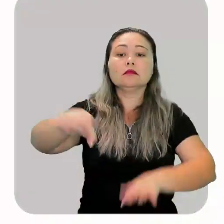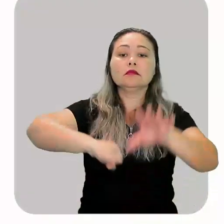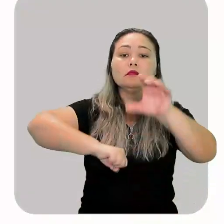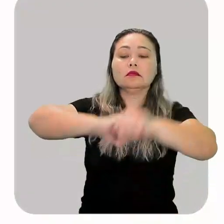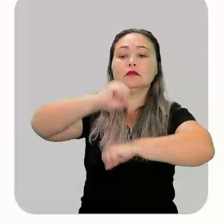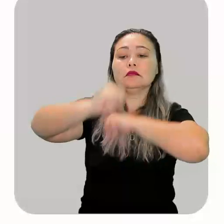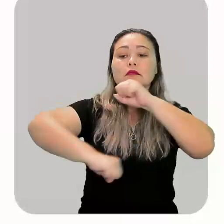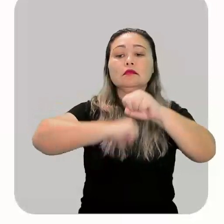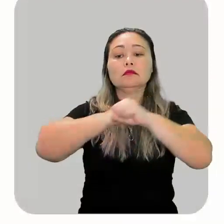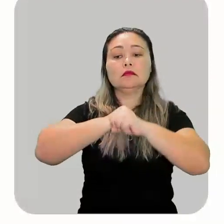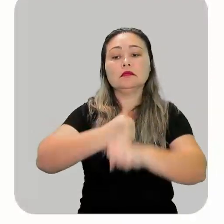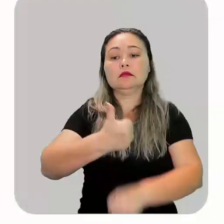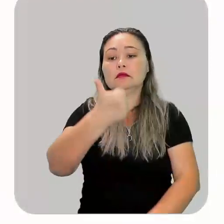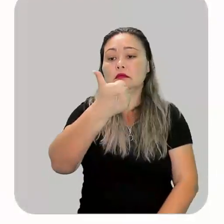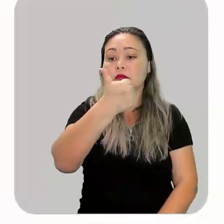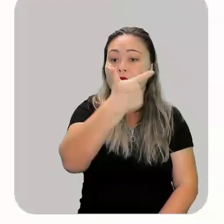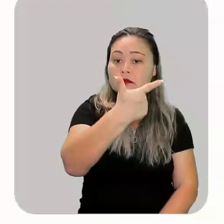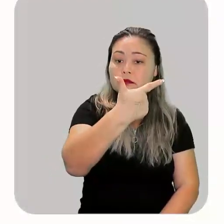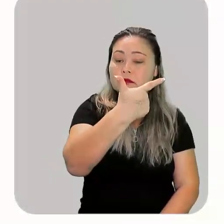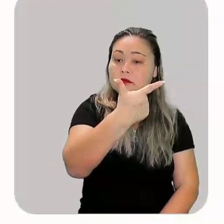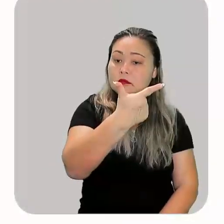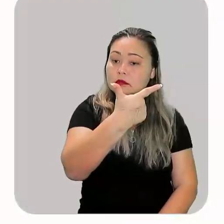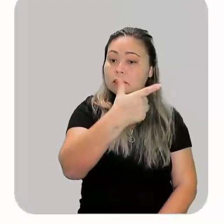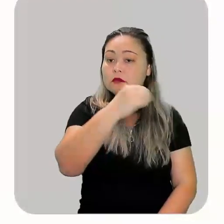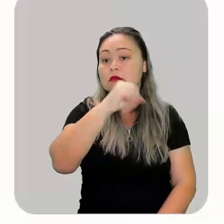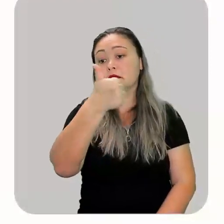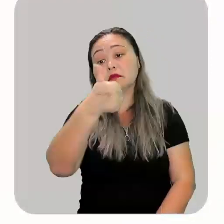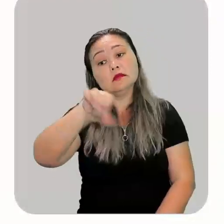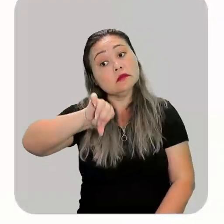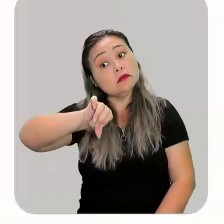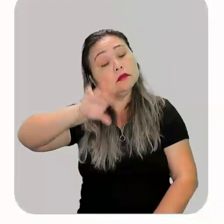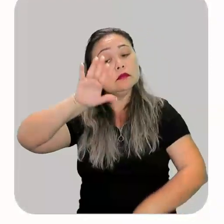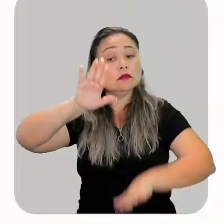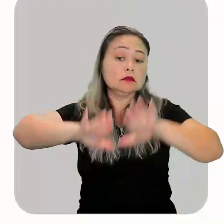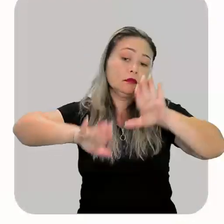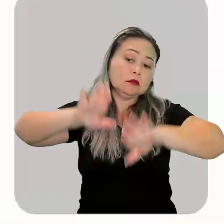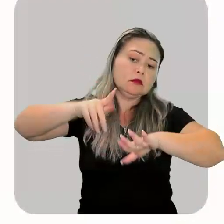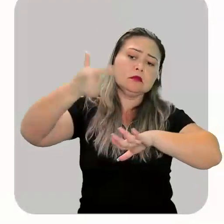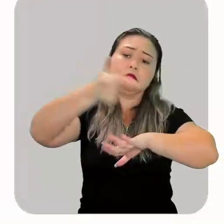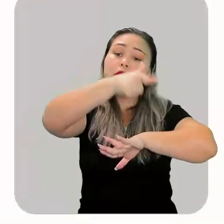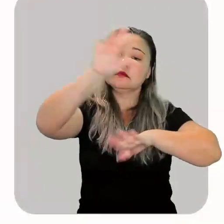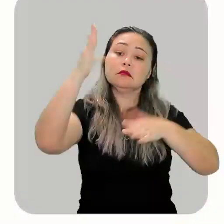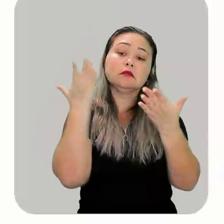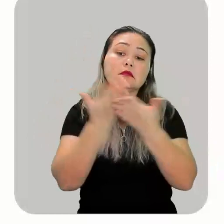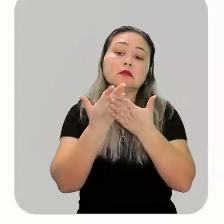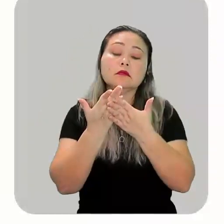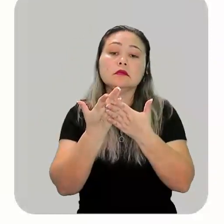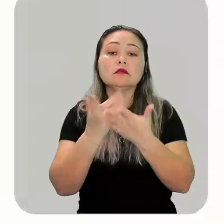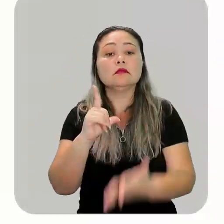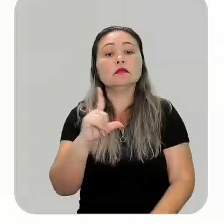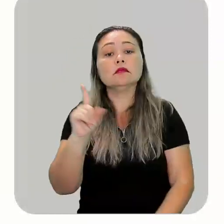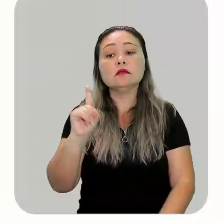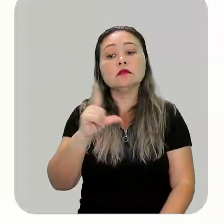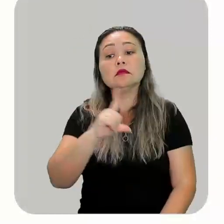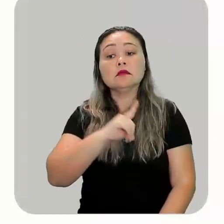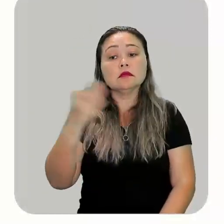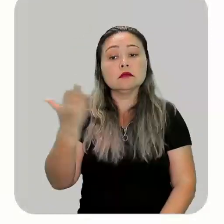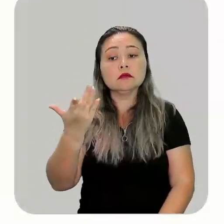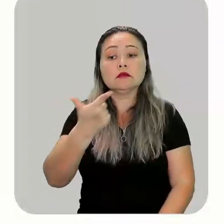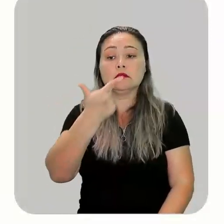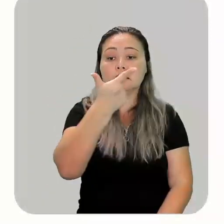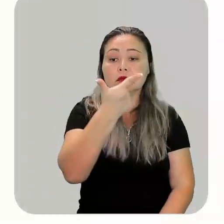de 2019. Pode ser, a gente já trabalhou algumas de 2020 aí em outras aulas, mas também, assim, trabalhando